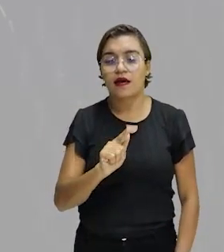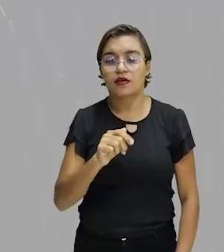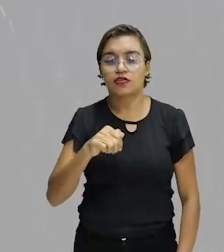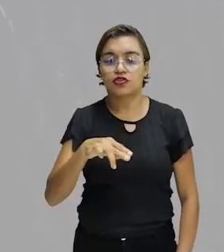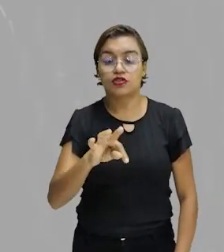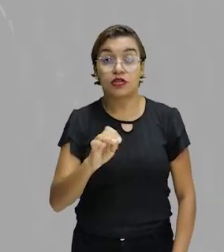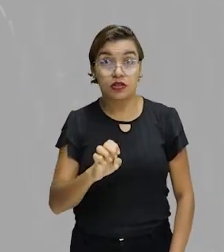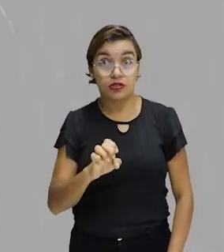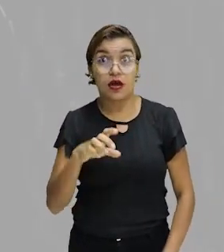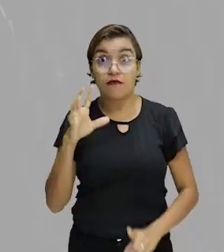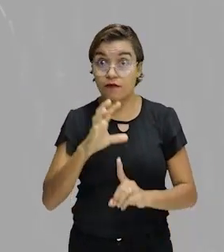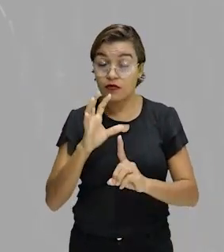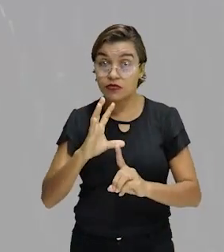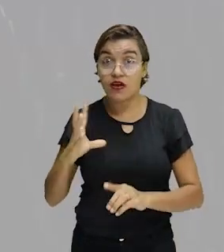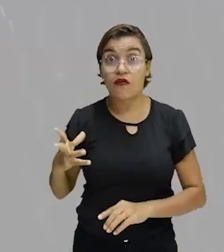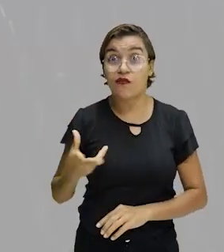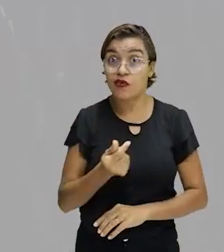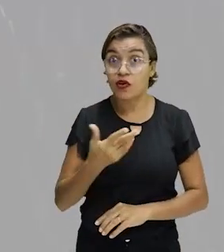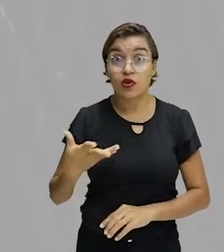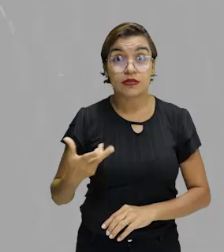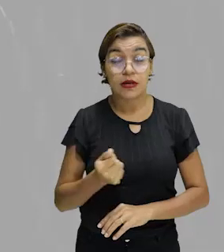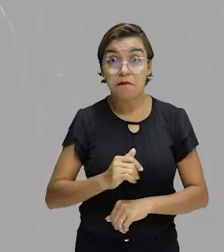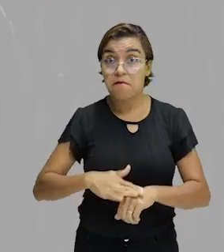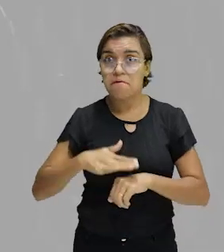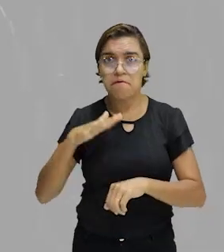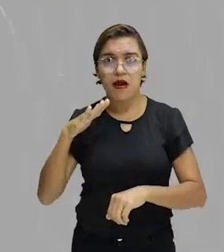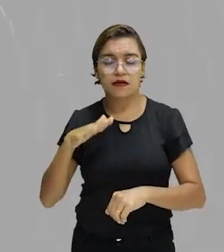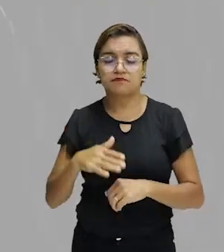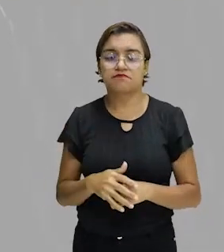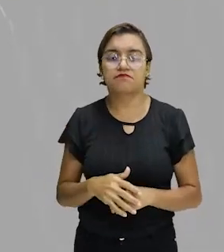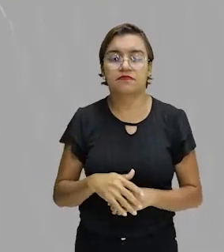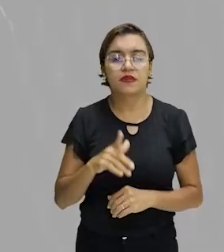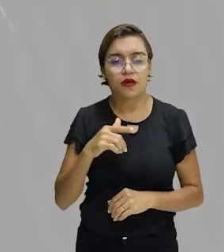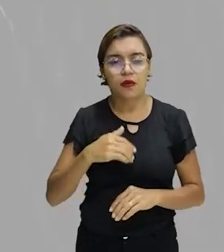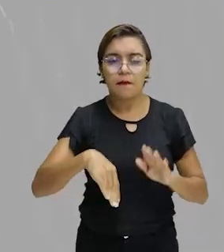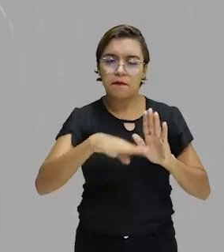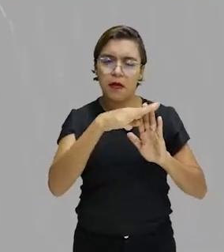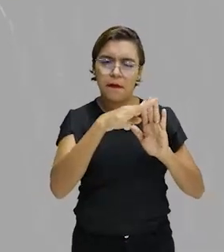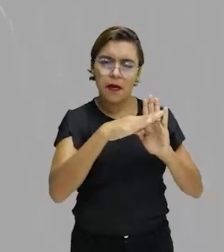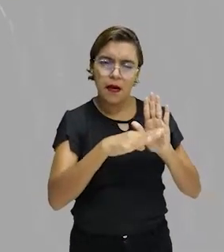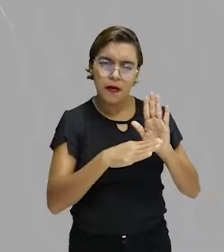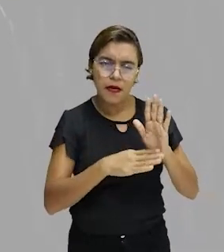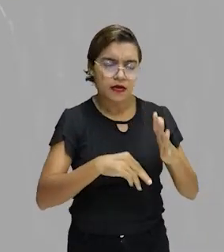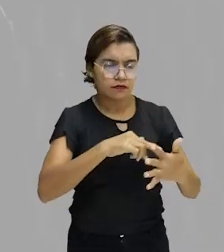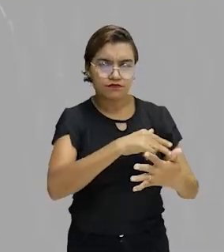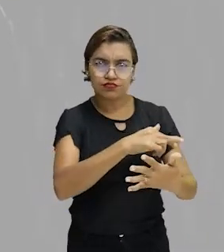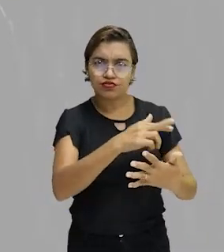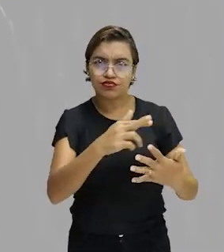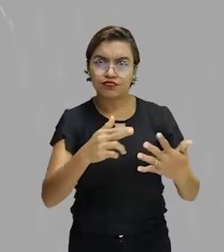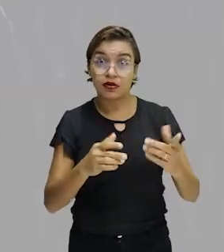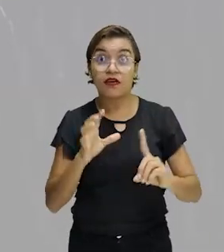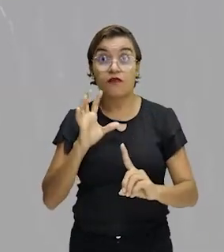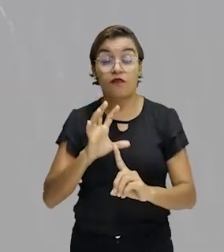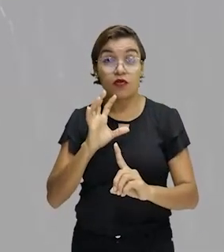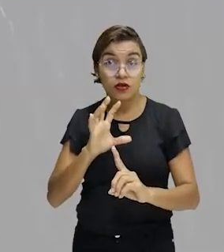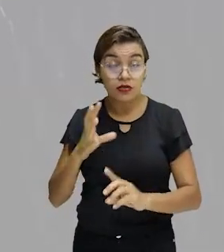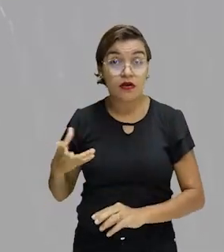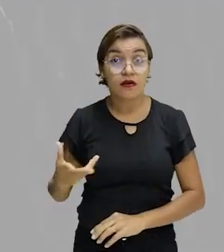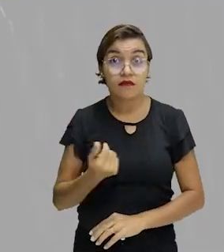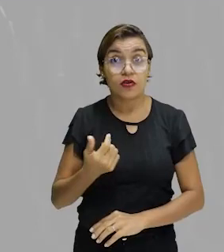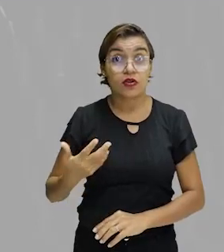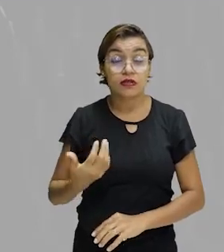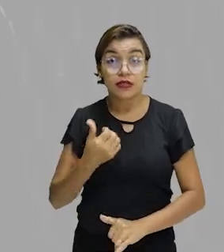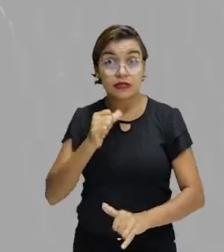uma velocidade maior. Então, esses são os fatores que influenciam na velocidade das